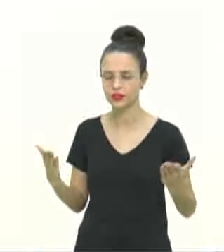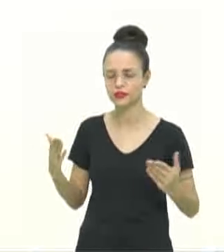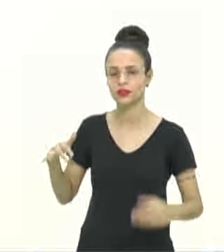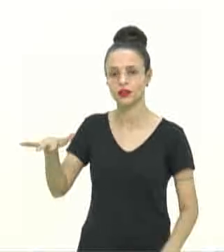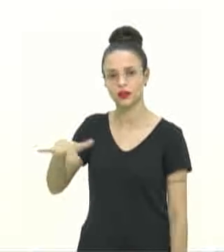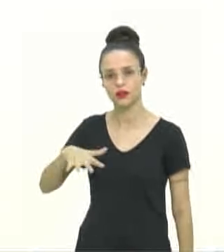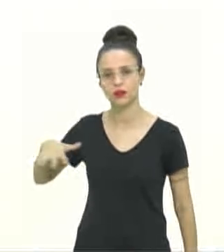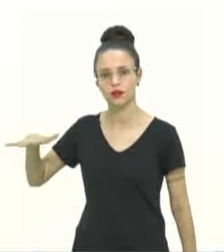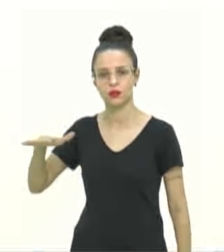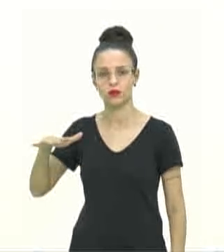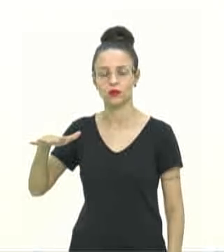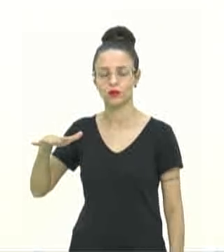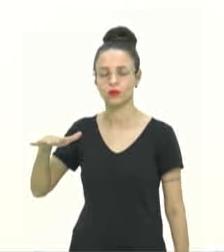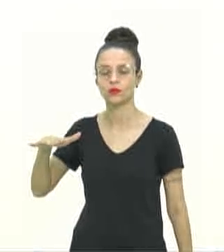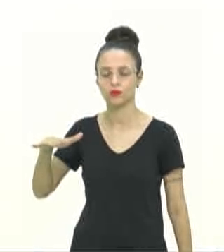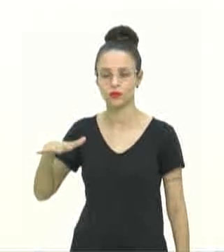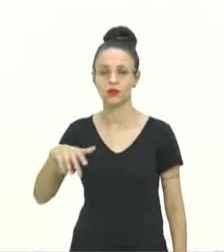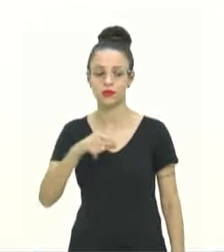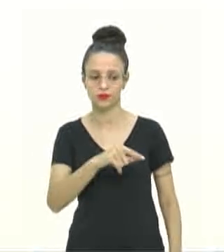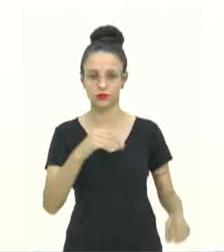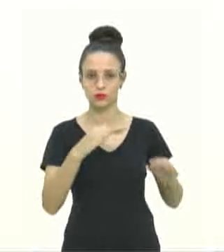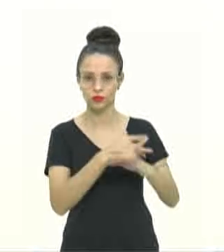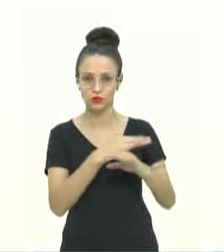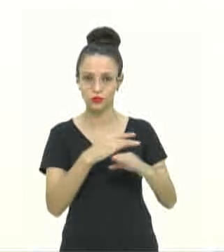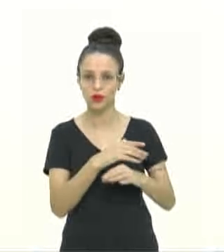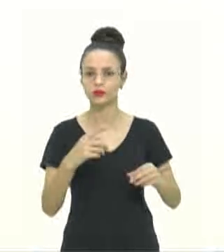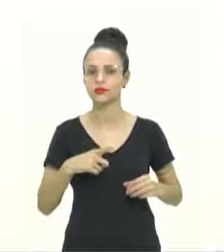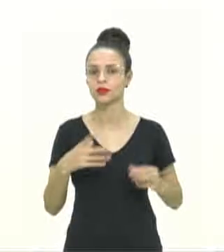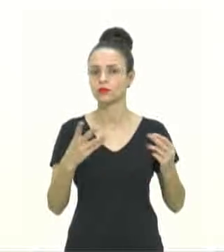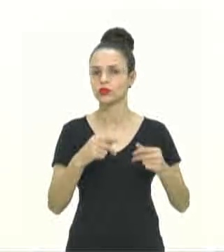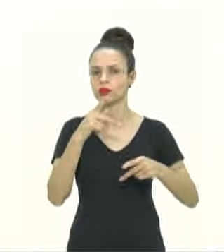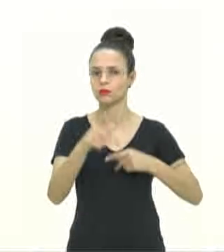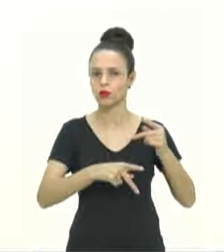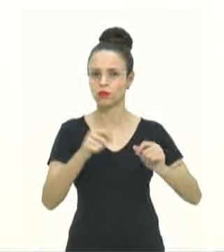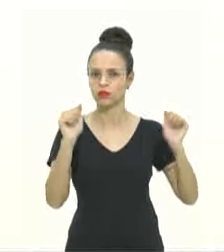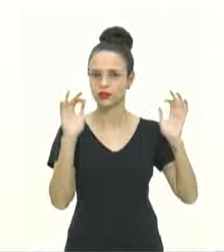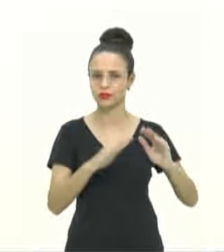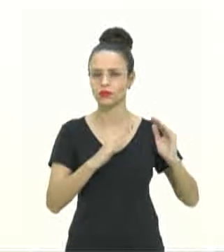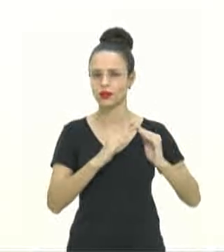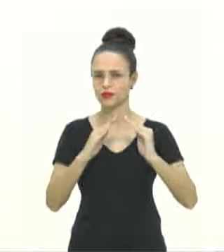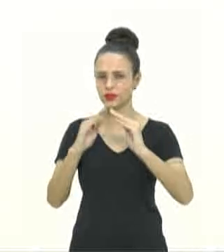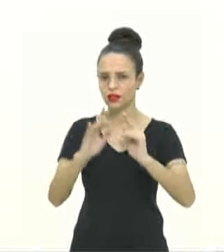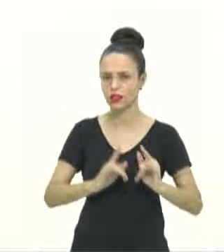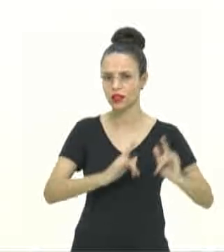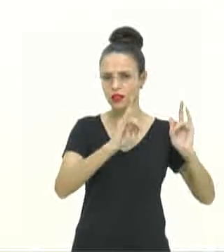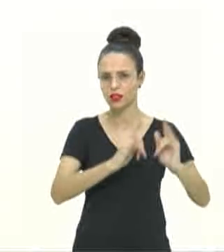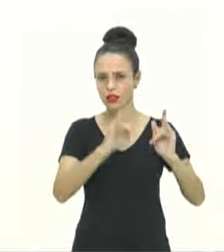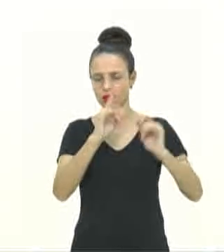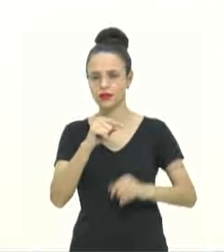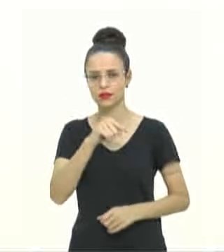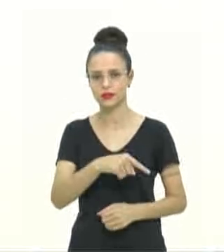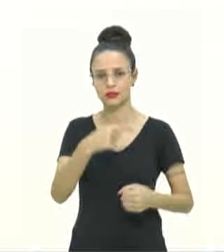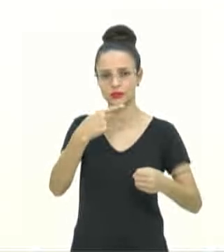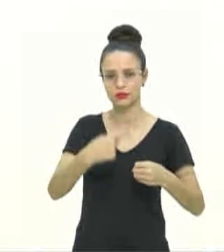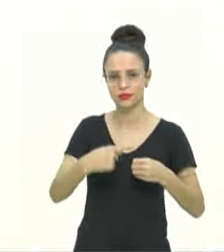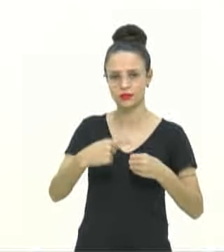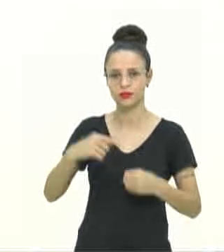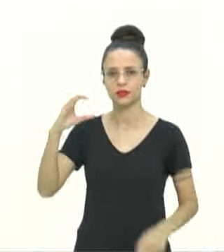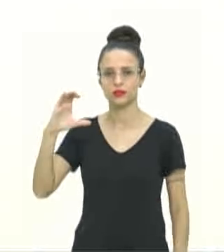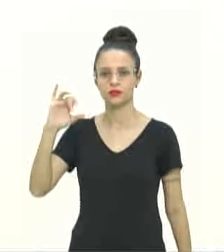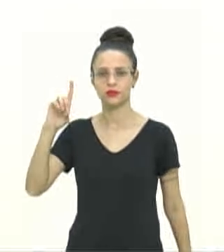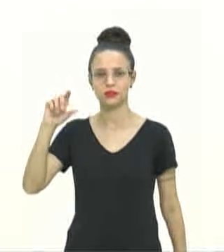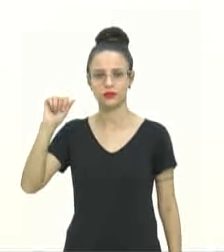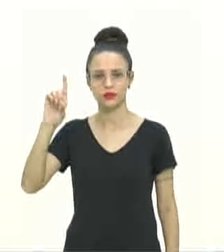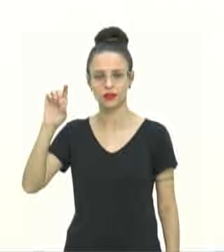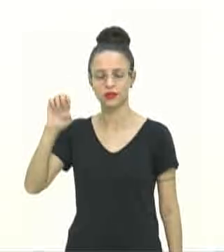área que tem a grande concentração de população e a formação das habitações, né, que nós chamamos de cidade. E rural,